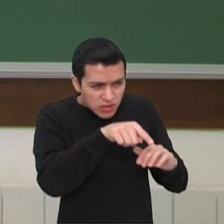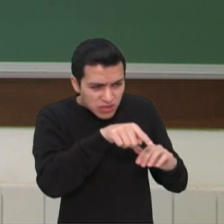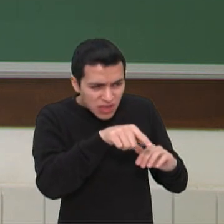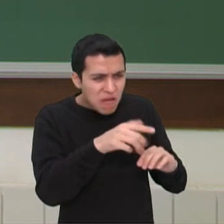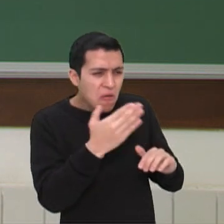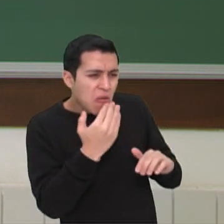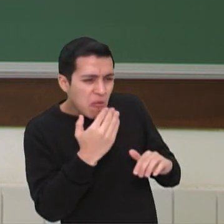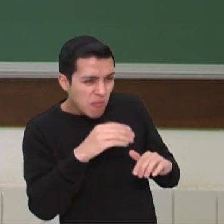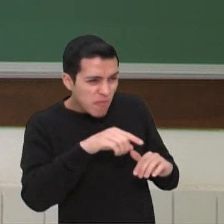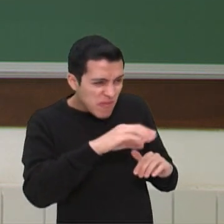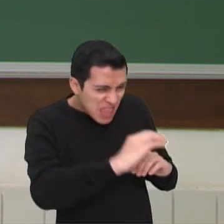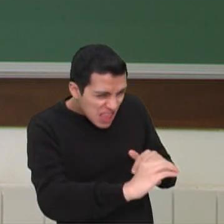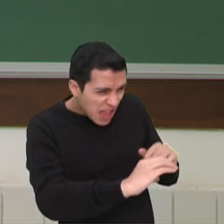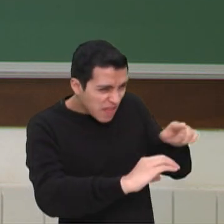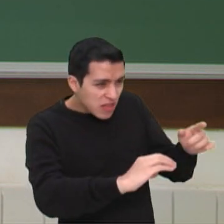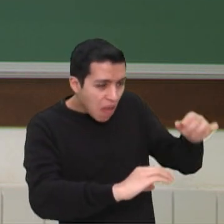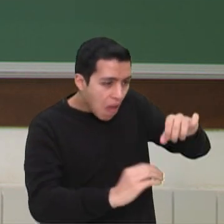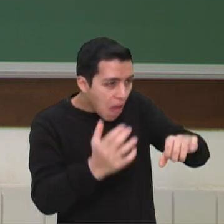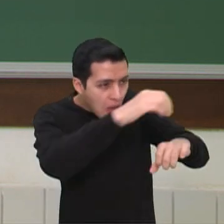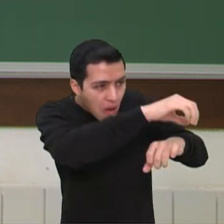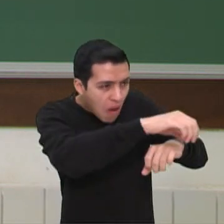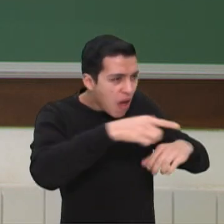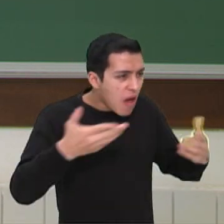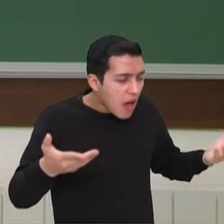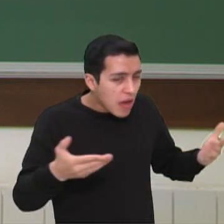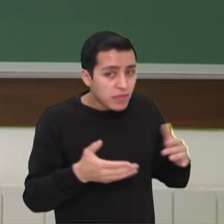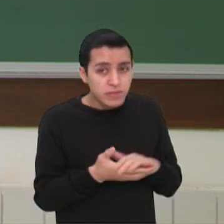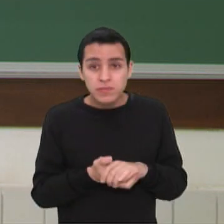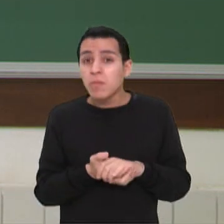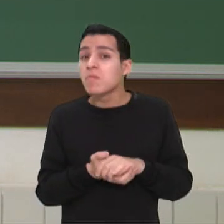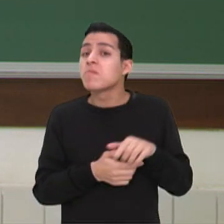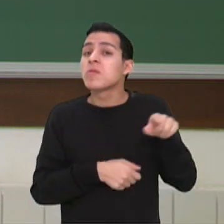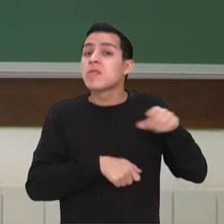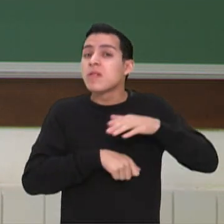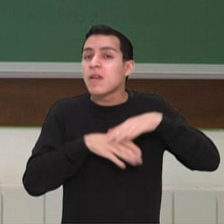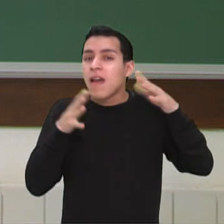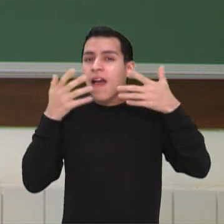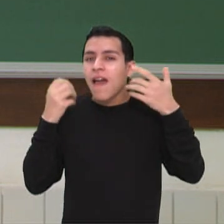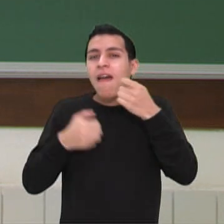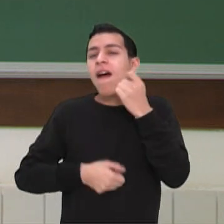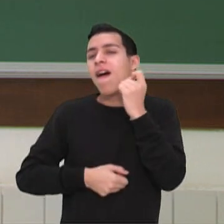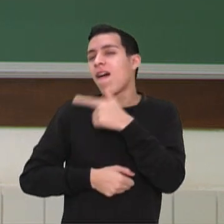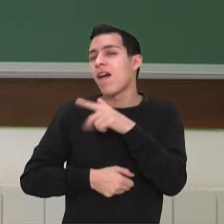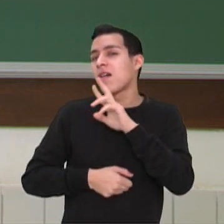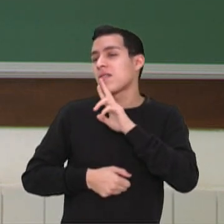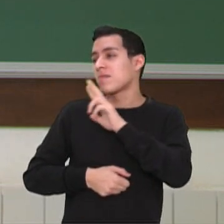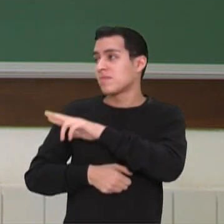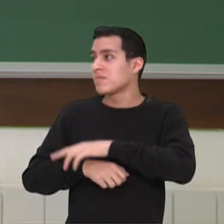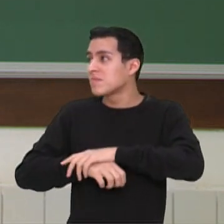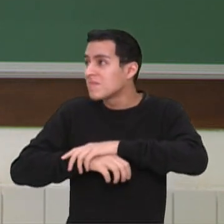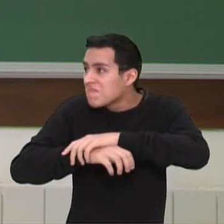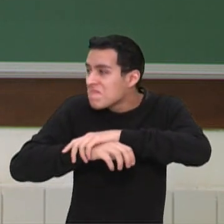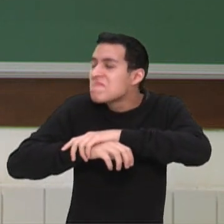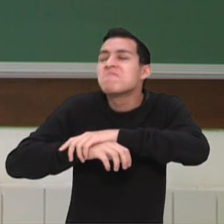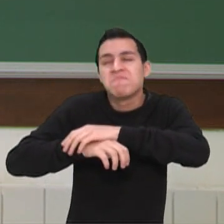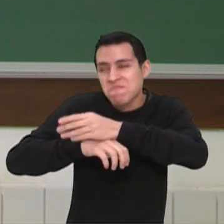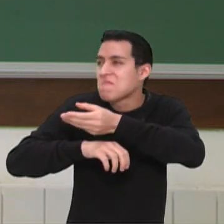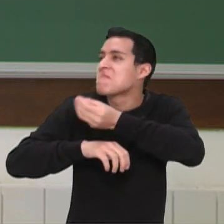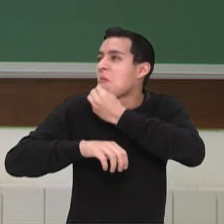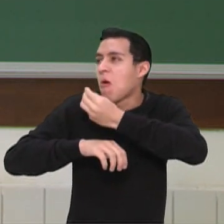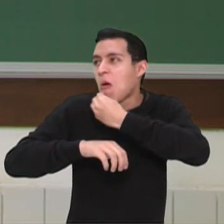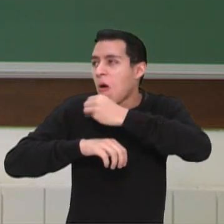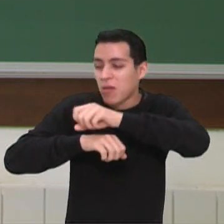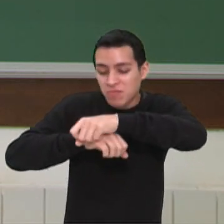está deitado em cima do meu sanduíche? E o Garfield, de uma forma hilária, ele diz assim, pode apostar que sim, pode